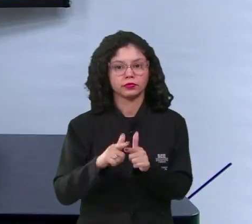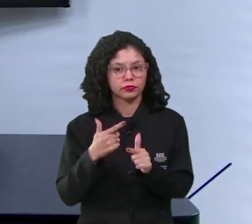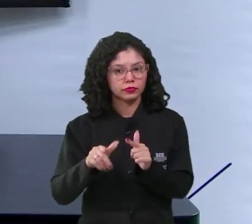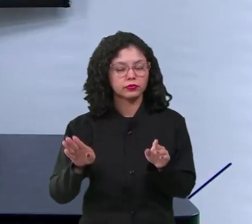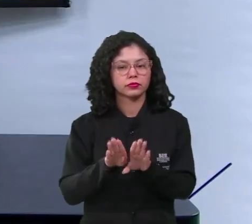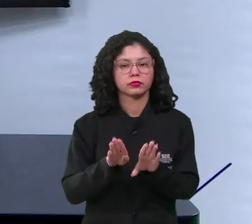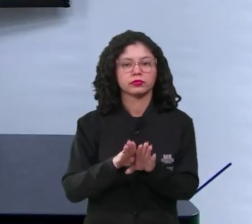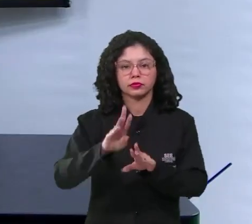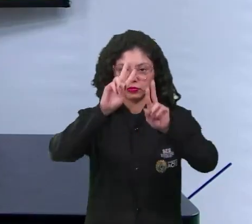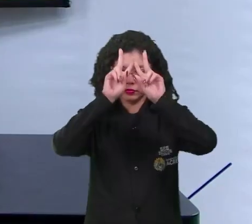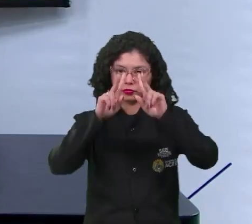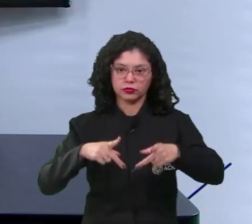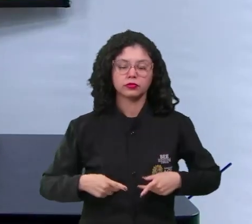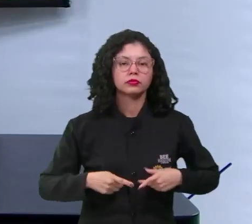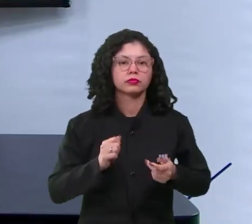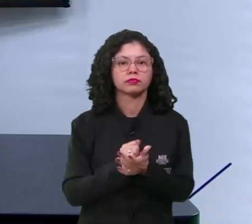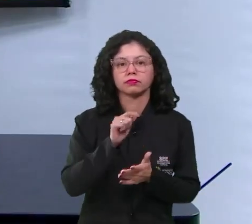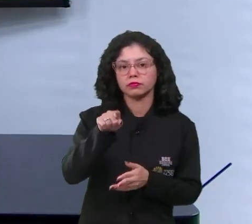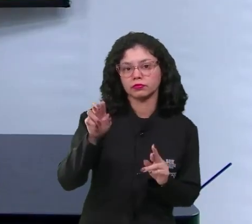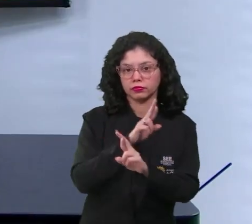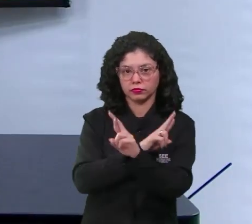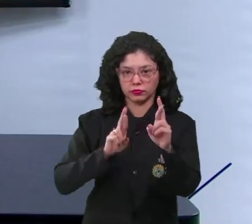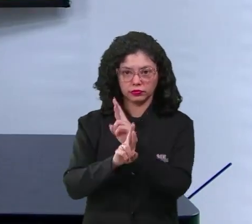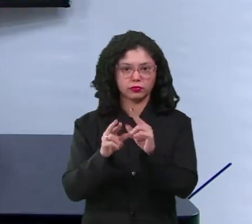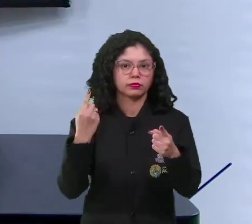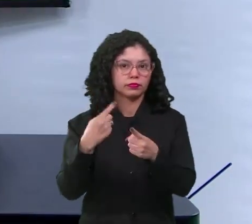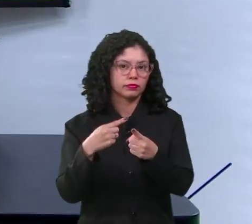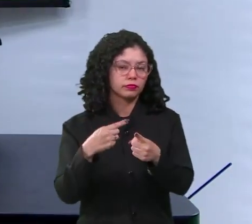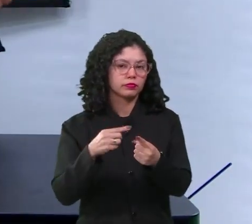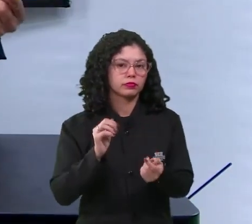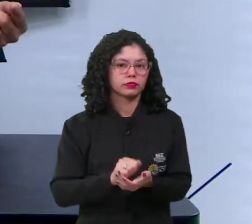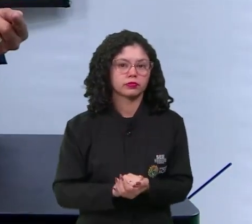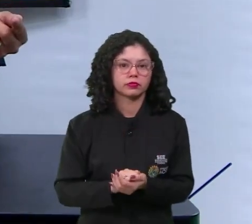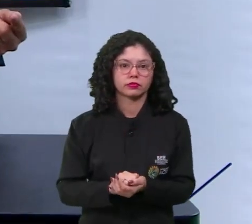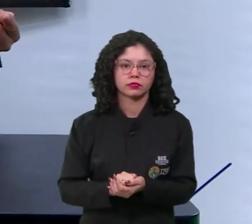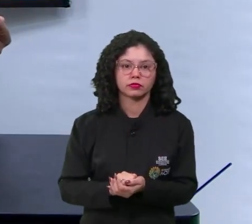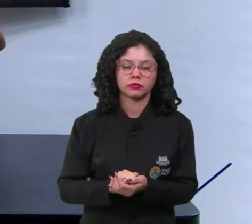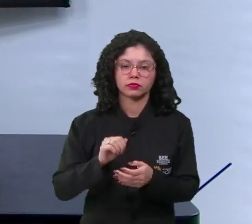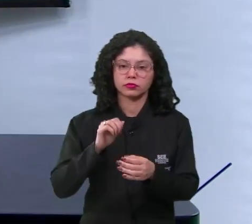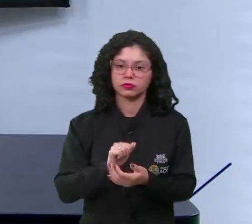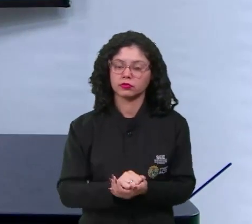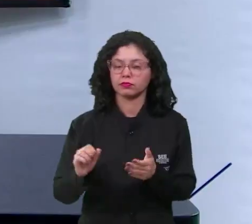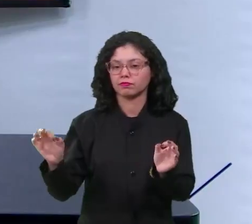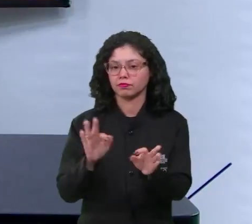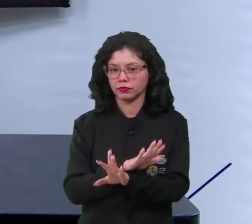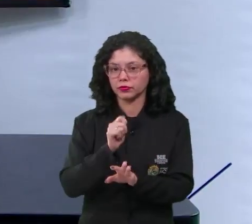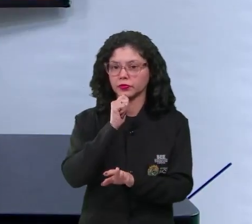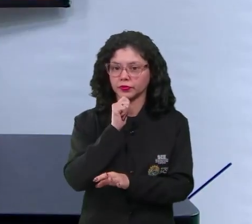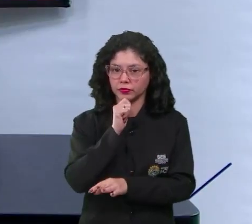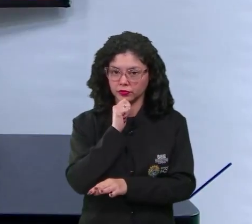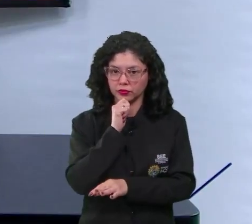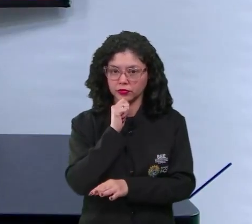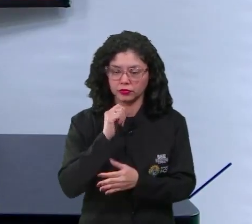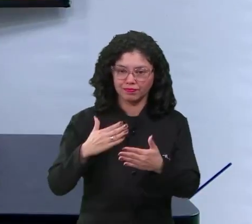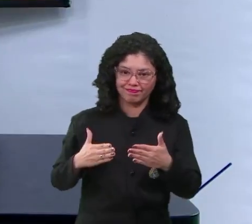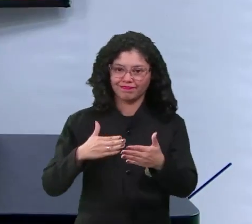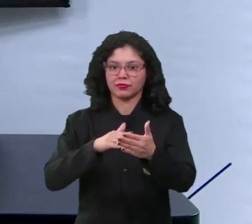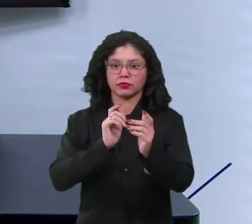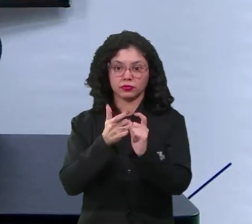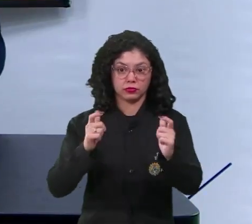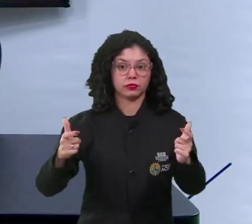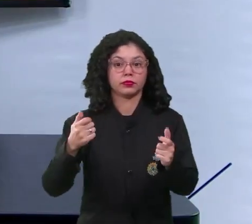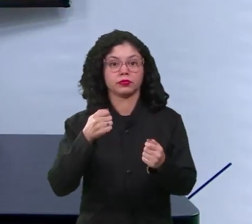situação para o ser humano nessa relação, porque a depredação do meio ambiente ainda não era de um impacto